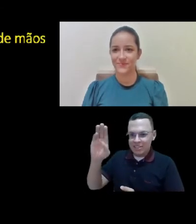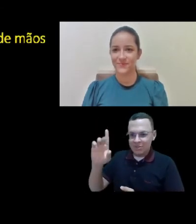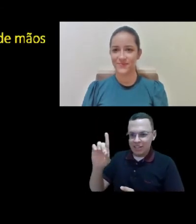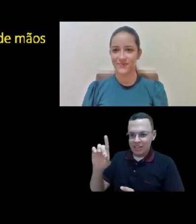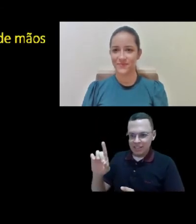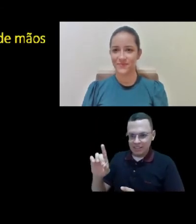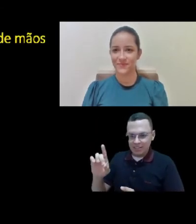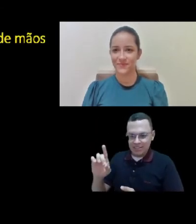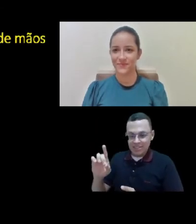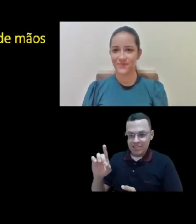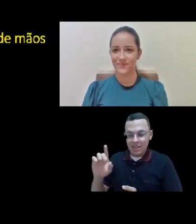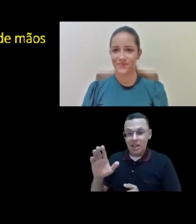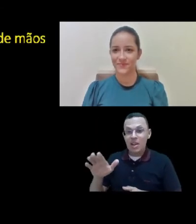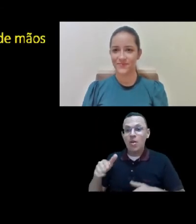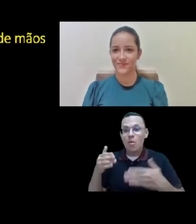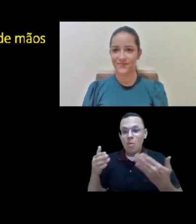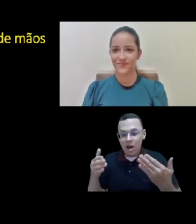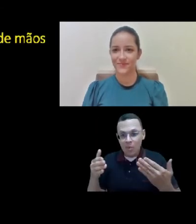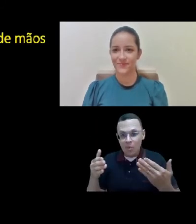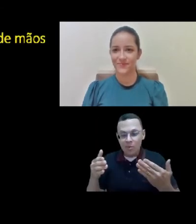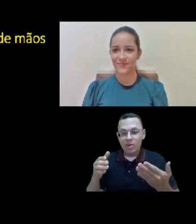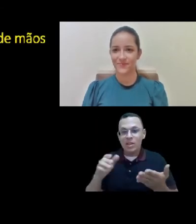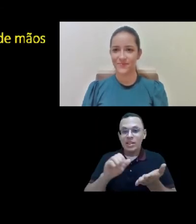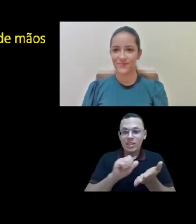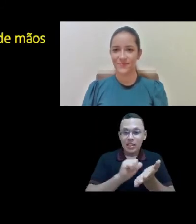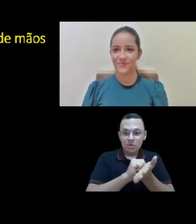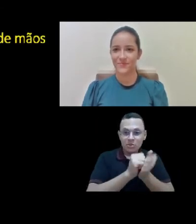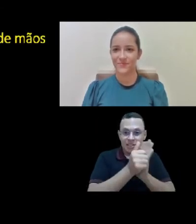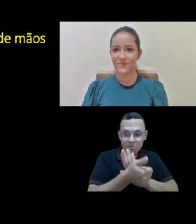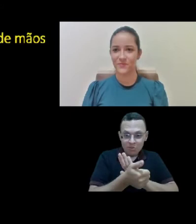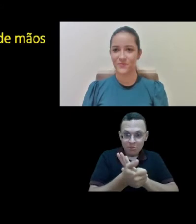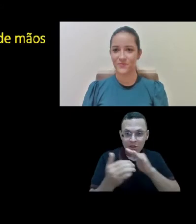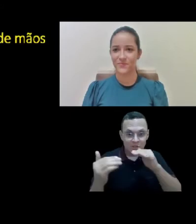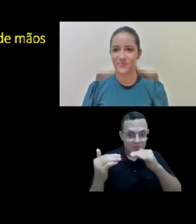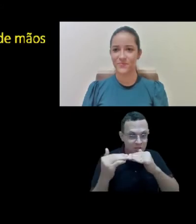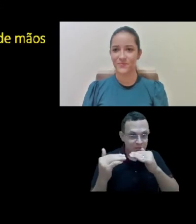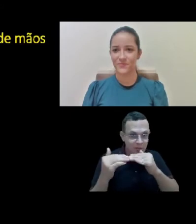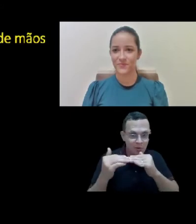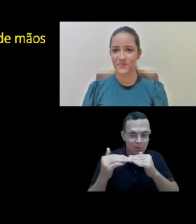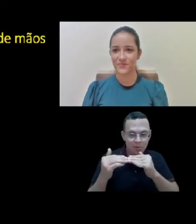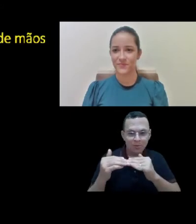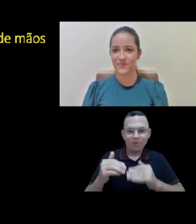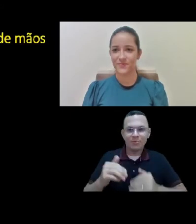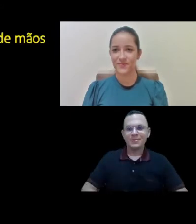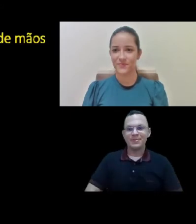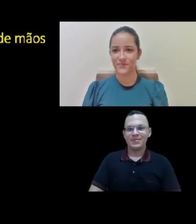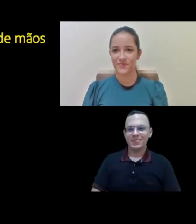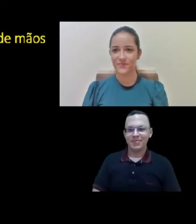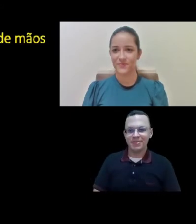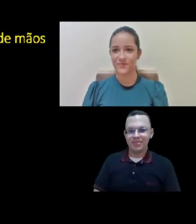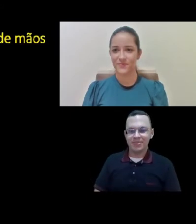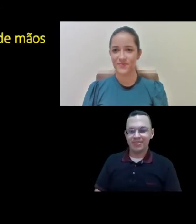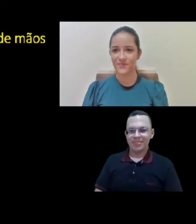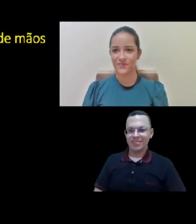observe as alternativas. Qual tem todas as configurações de mão em comum?